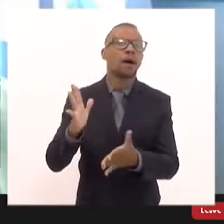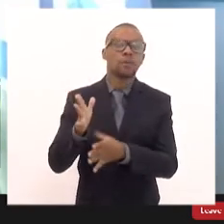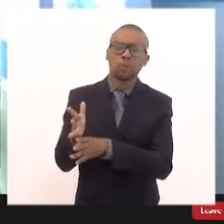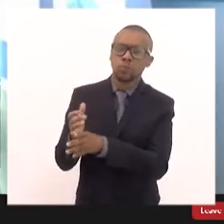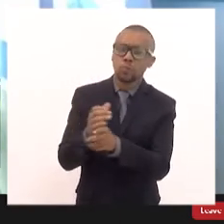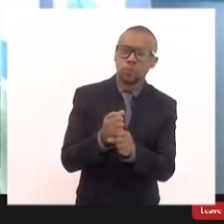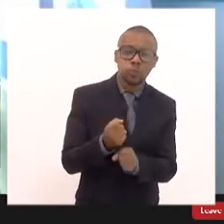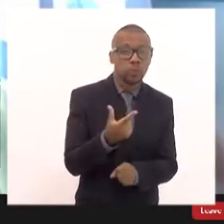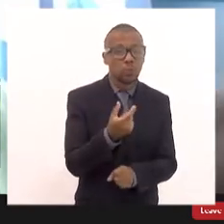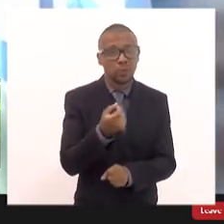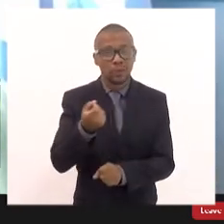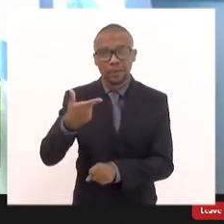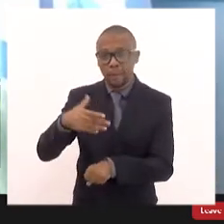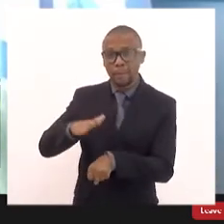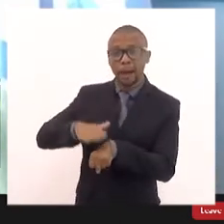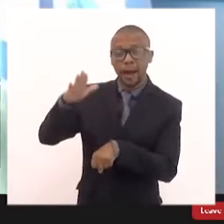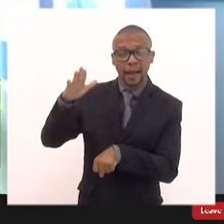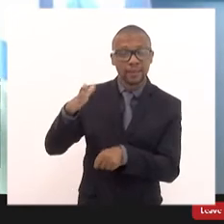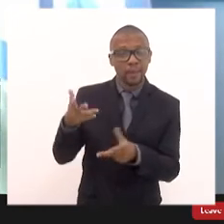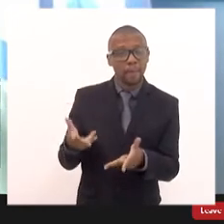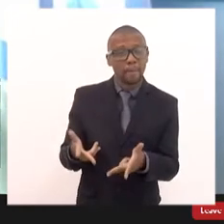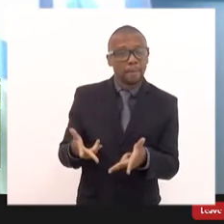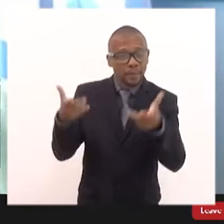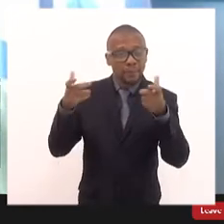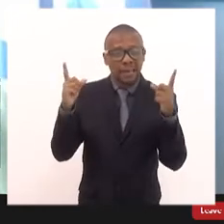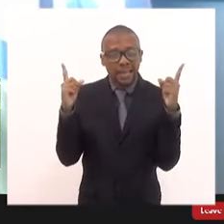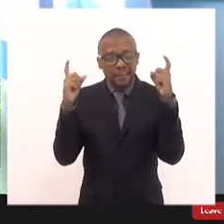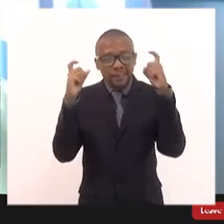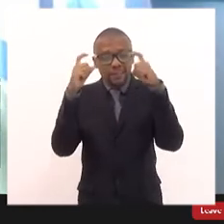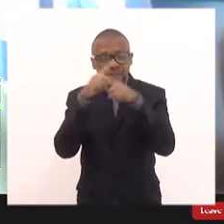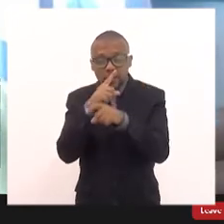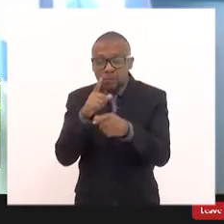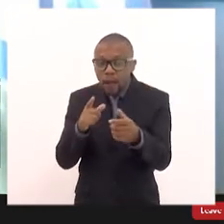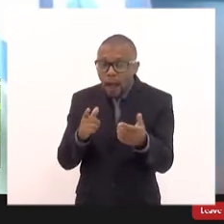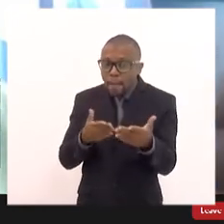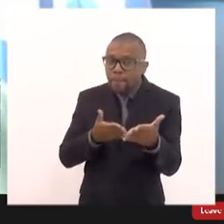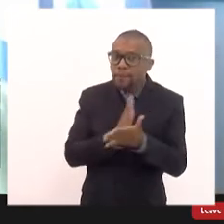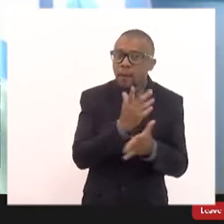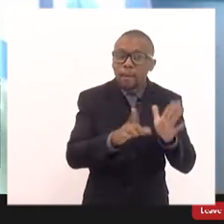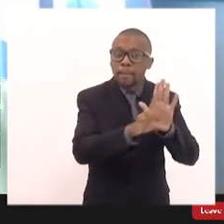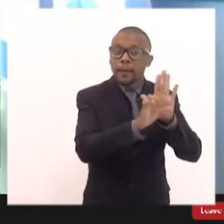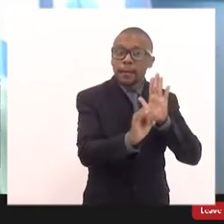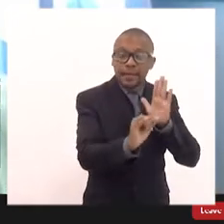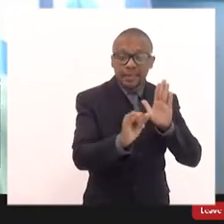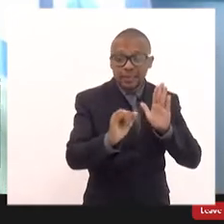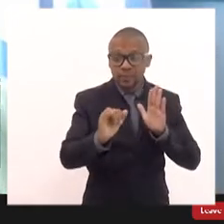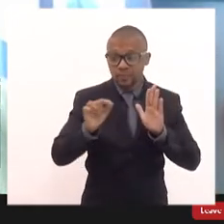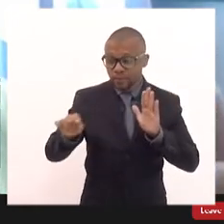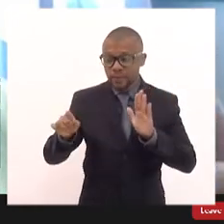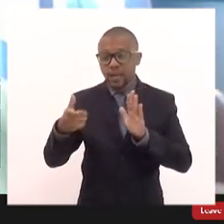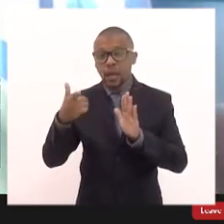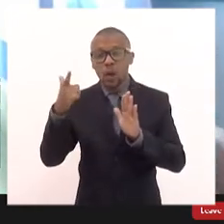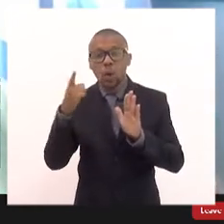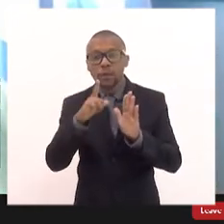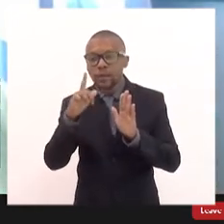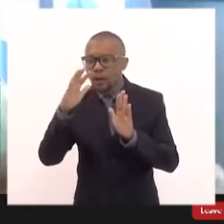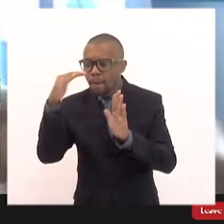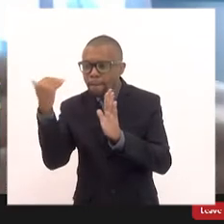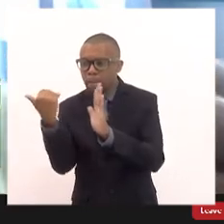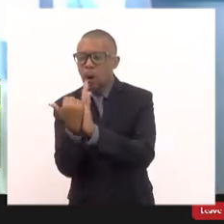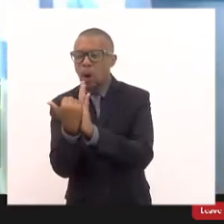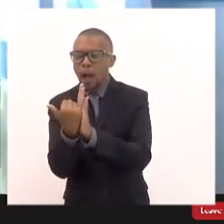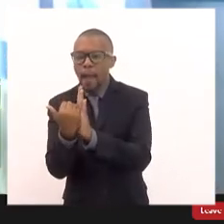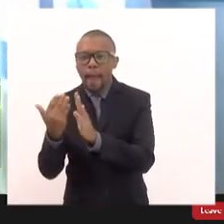dei conta que muito mais difícil do que aprovar uma lei é fazê-la ser cumprida. Isso exige uma